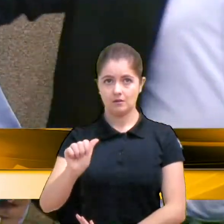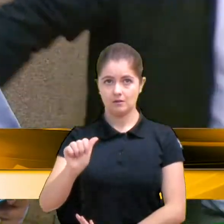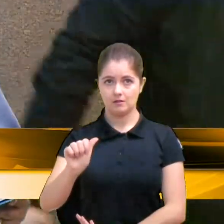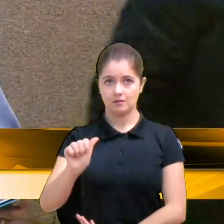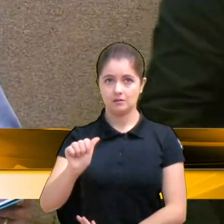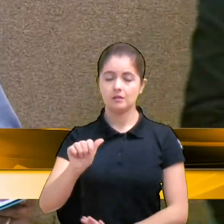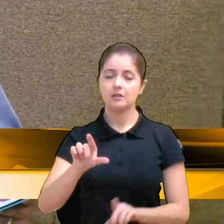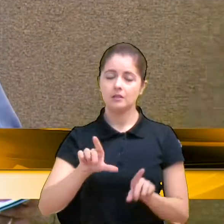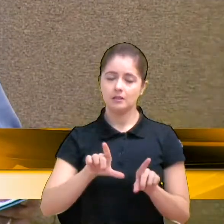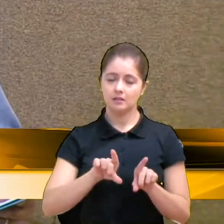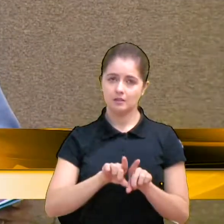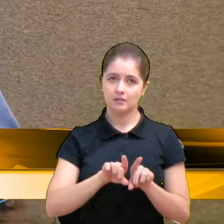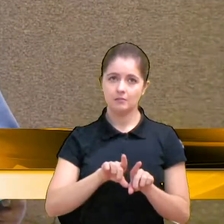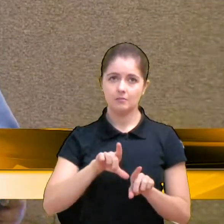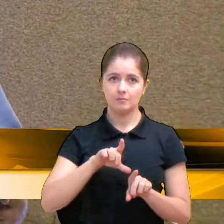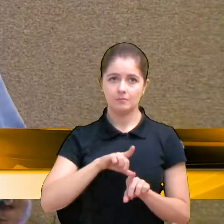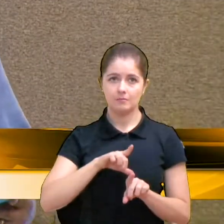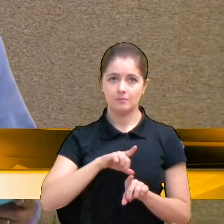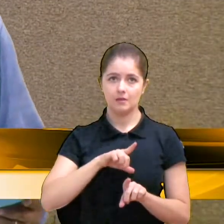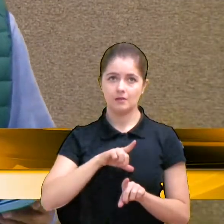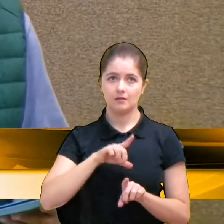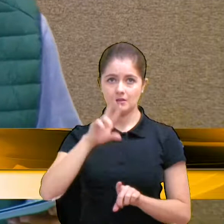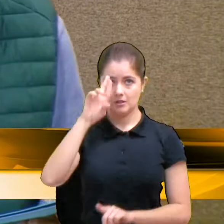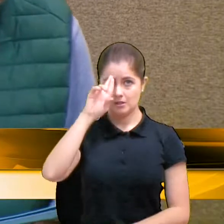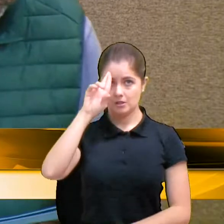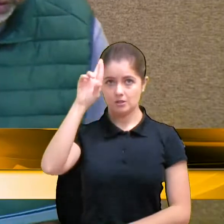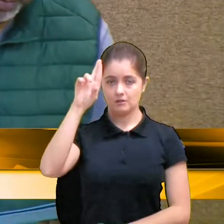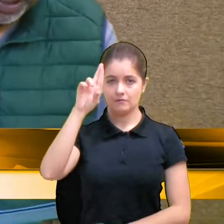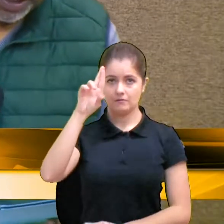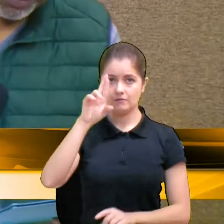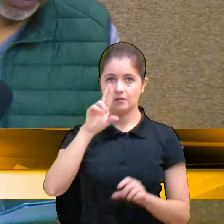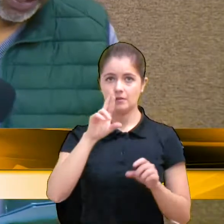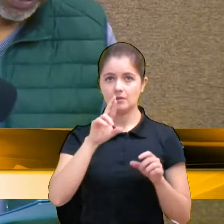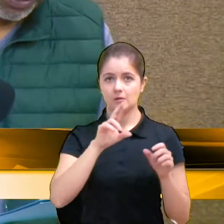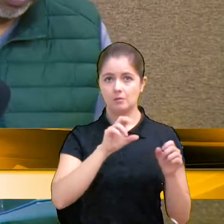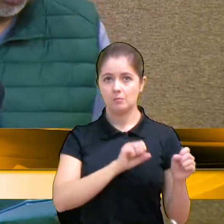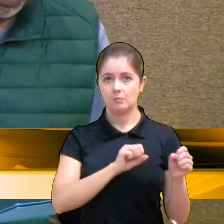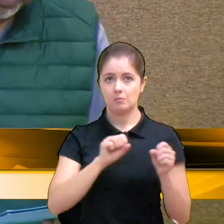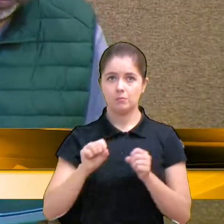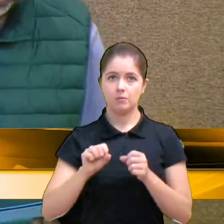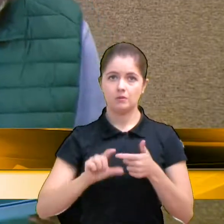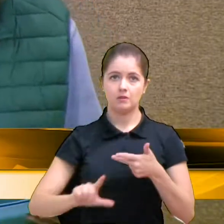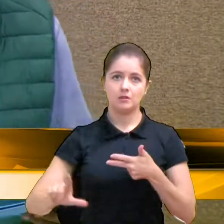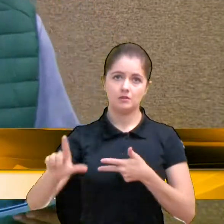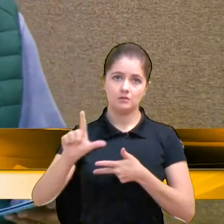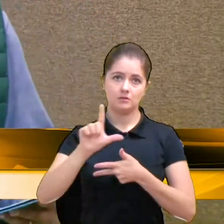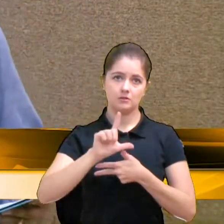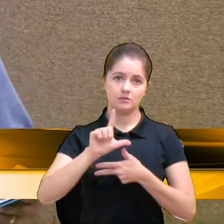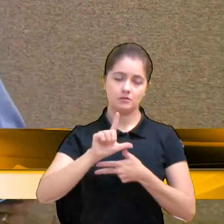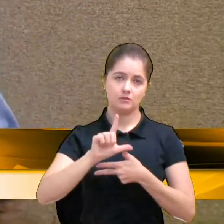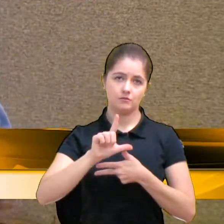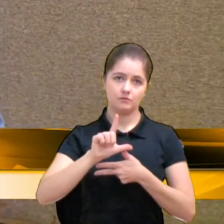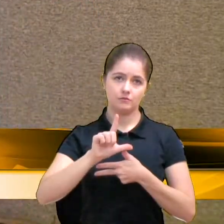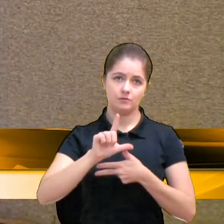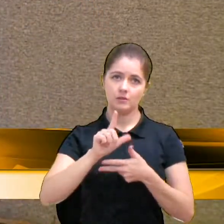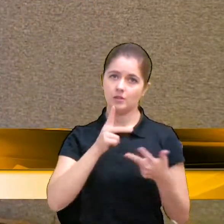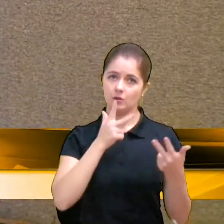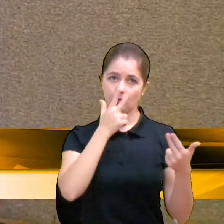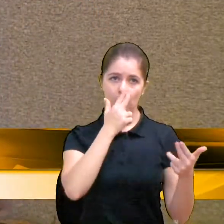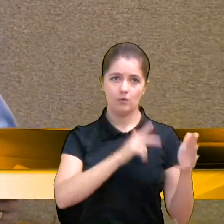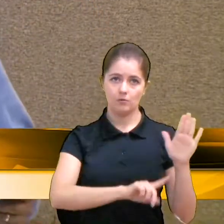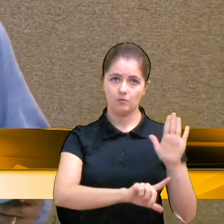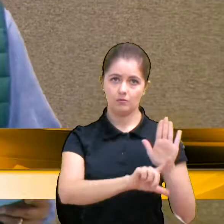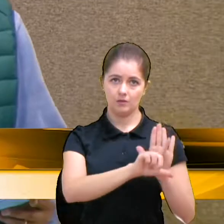chefe do Poder Executivo com base nos artigos 67 e 94 da mesma lei. Quanto ao